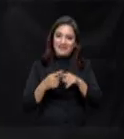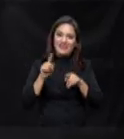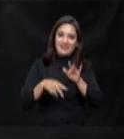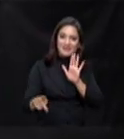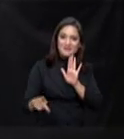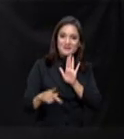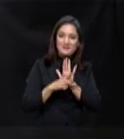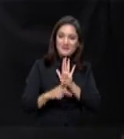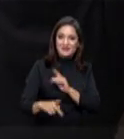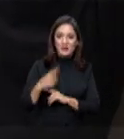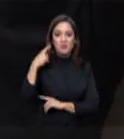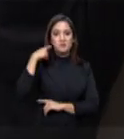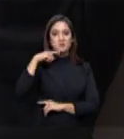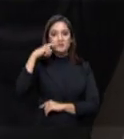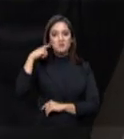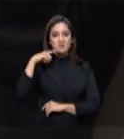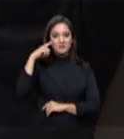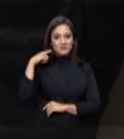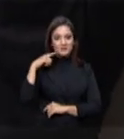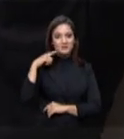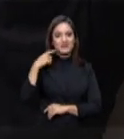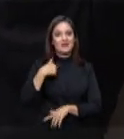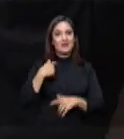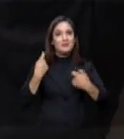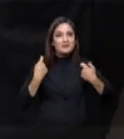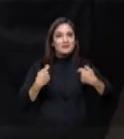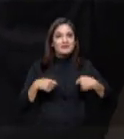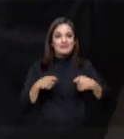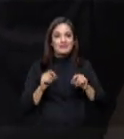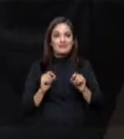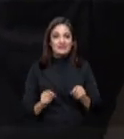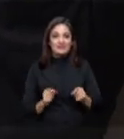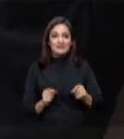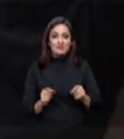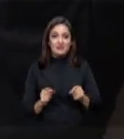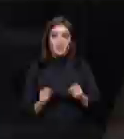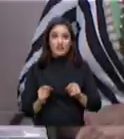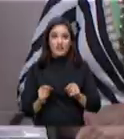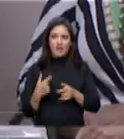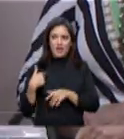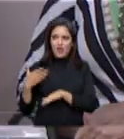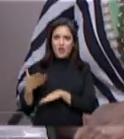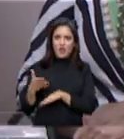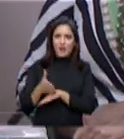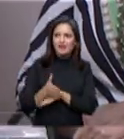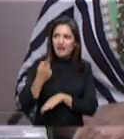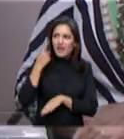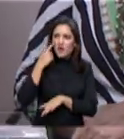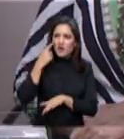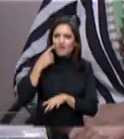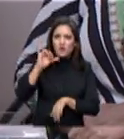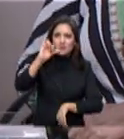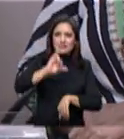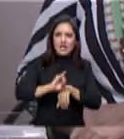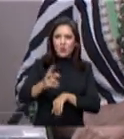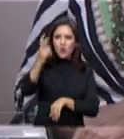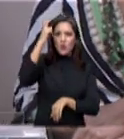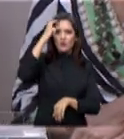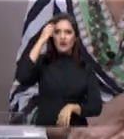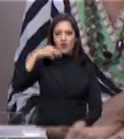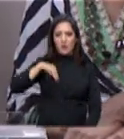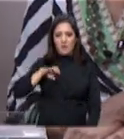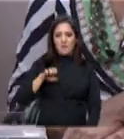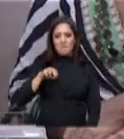advocacia e eu tenho que dividir com todos que, quando eu entrei, por exemplo, vi o Centro Cultural, o espaço do ministro Menezes de